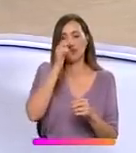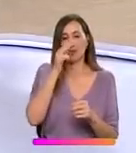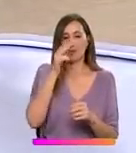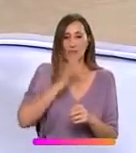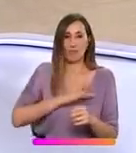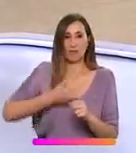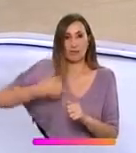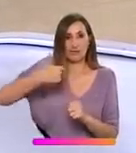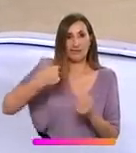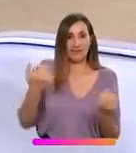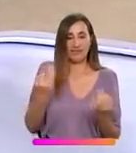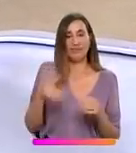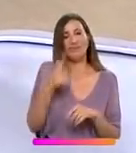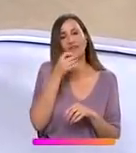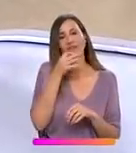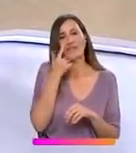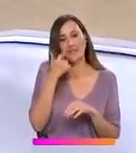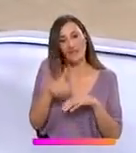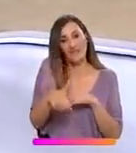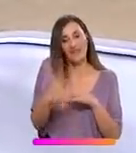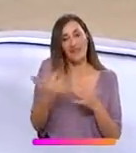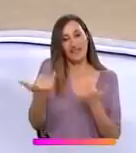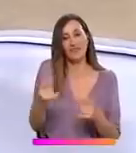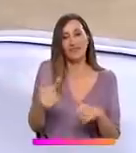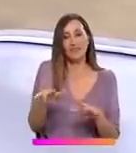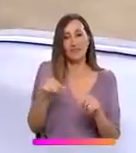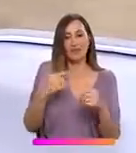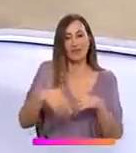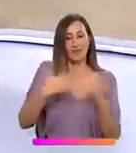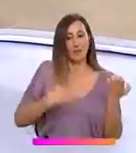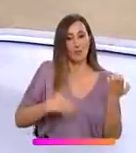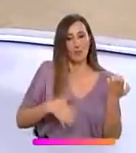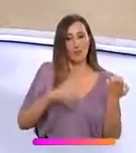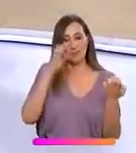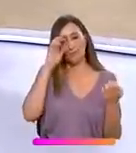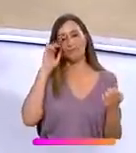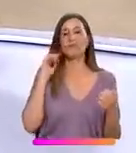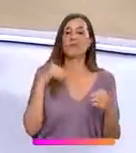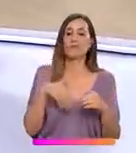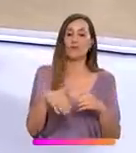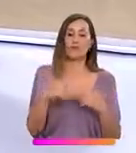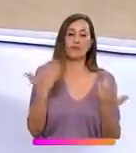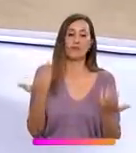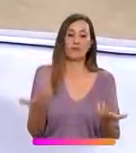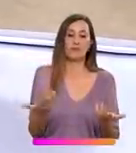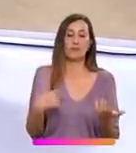Nada. Nada. Olha, já vamos falar da experiência nova que aí vem, mas queria falar também do teu concerto. Vais dar um grande espetáculo. Vou estar agora em